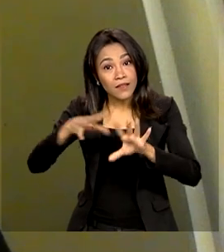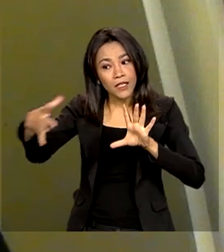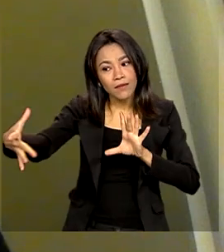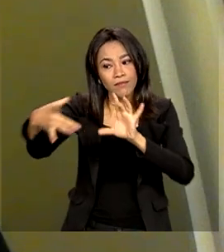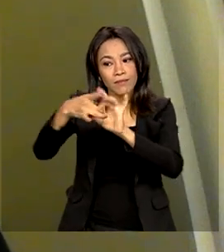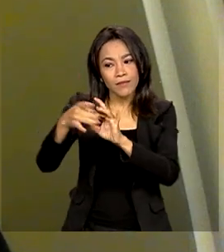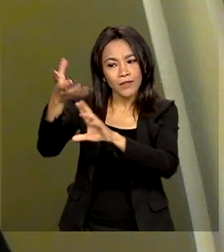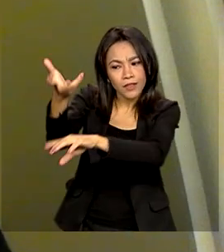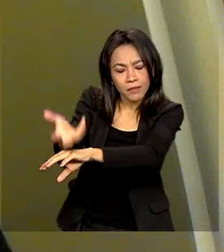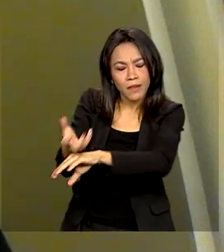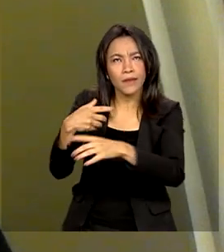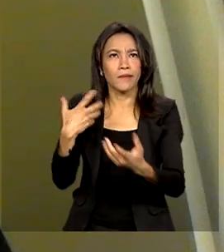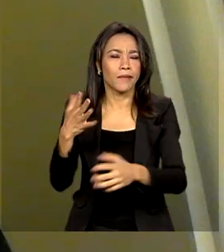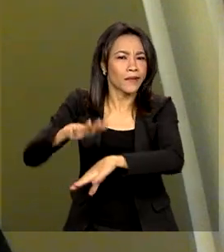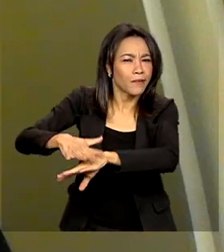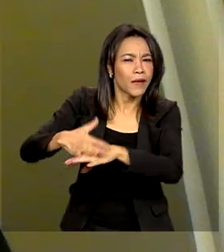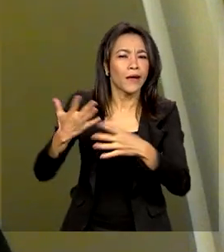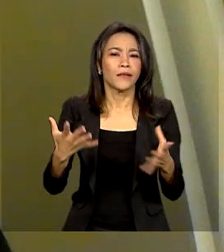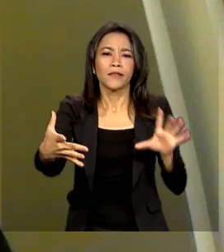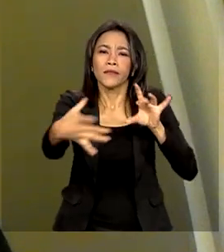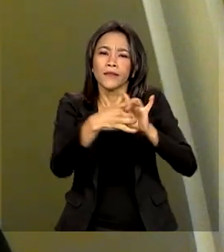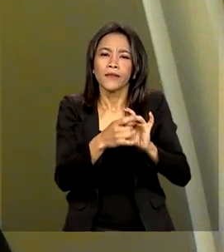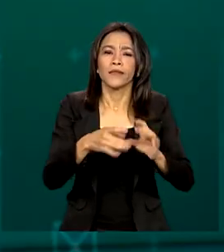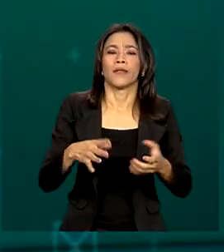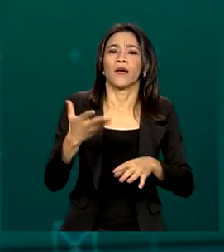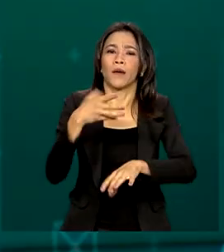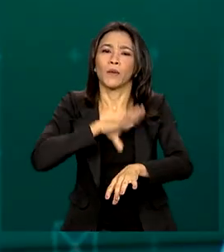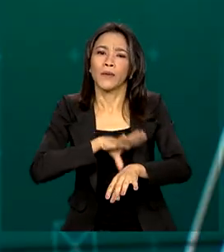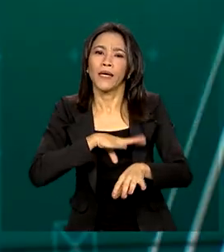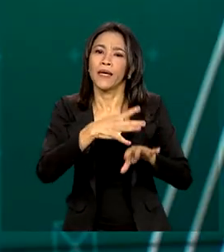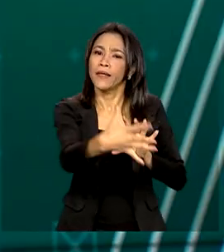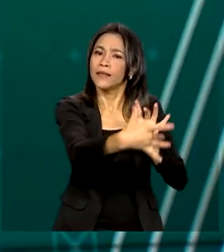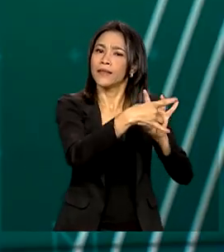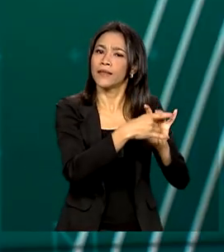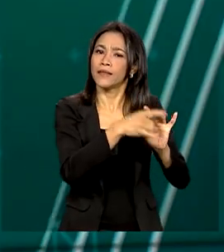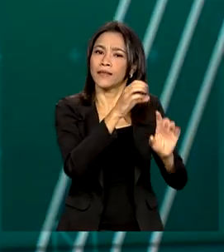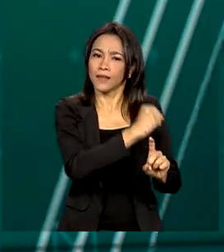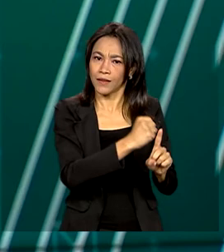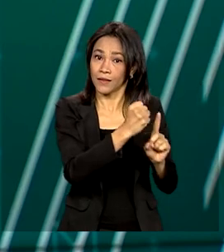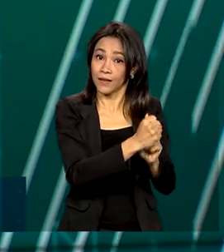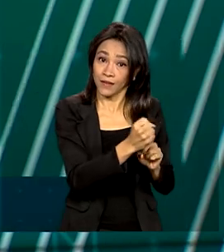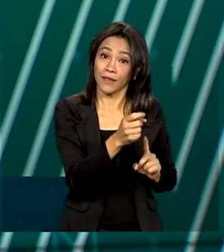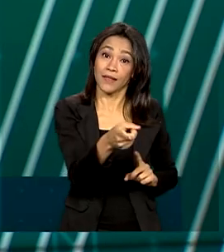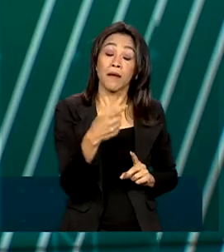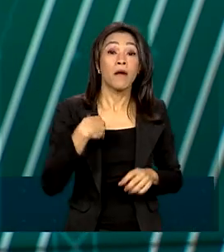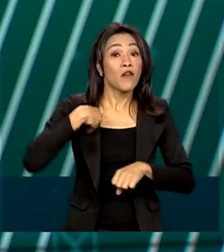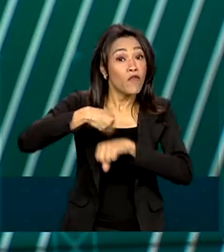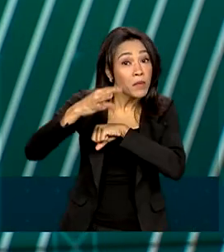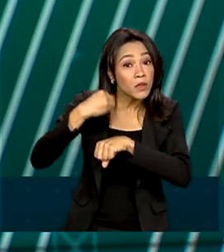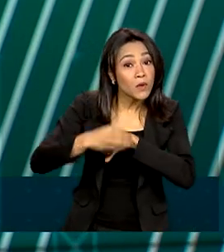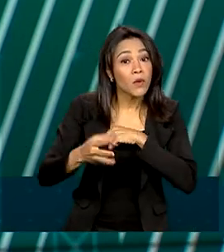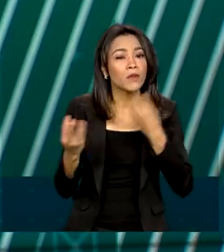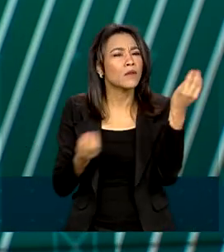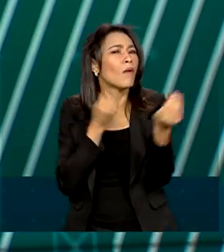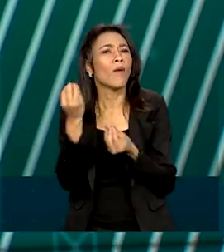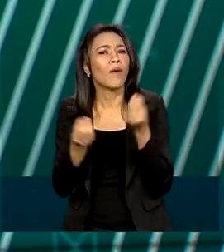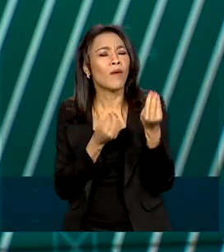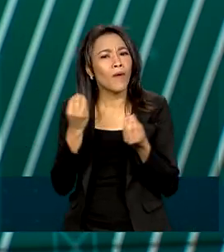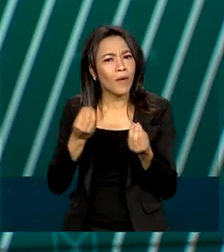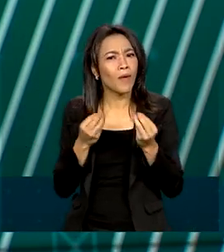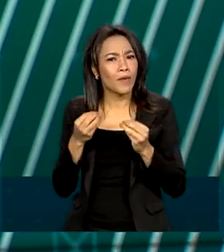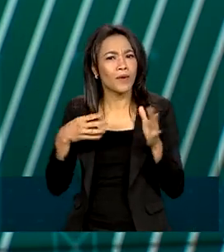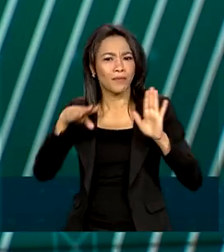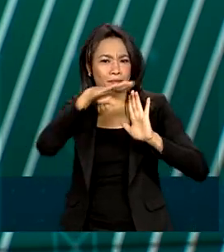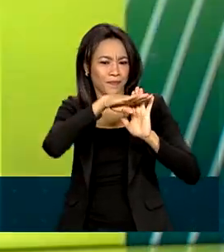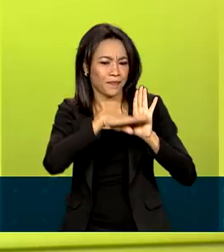disciplinas, integrada a matemática, português e ciências sociais. Para mais informações sobre como aderir ao programa, basta